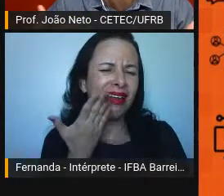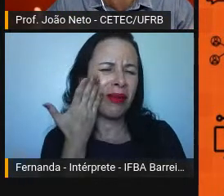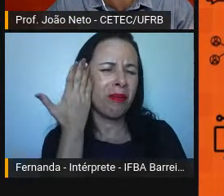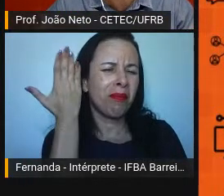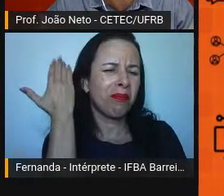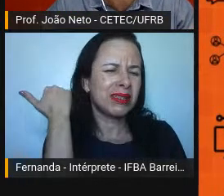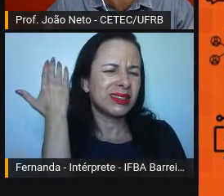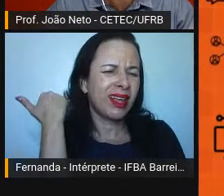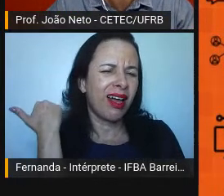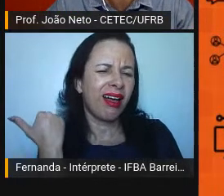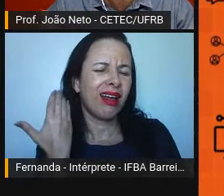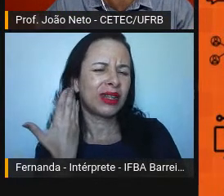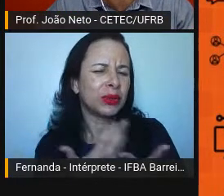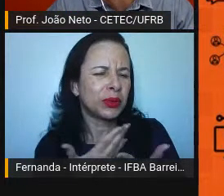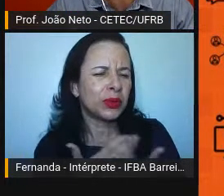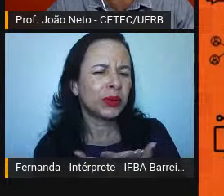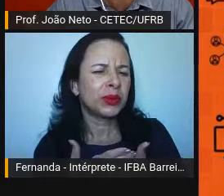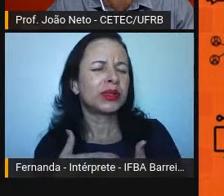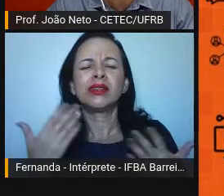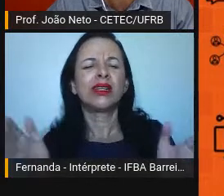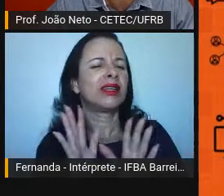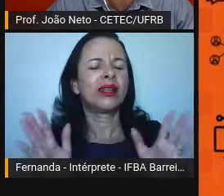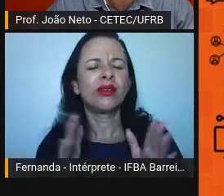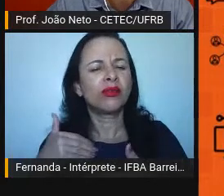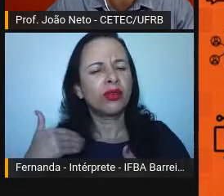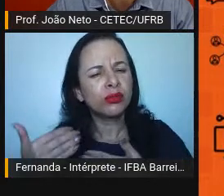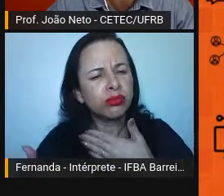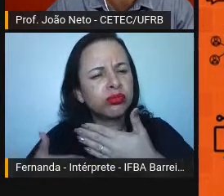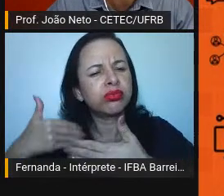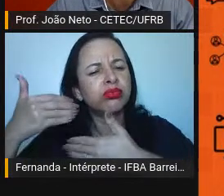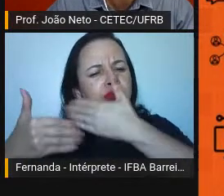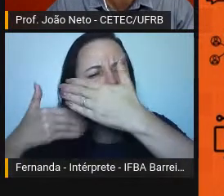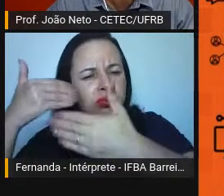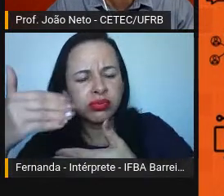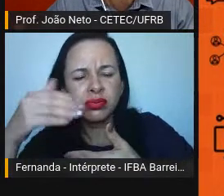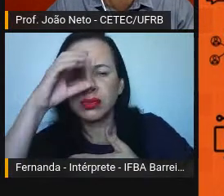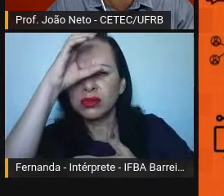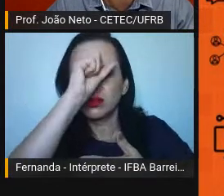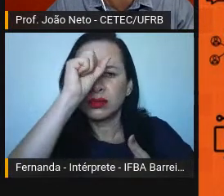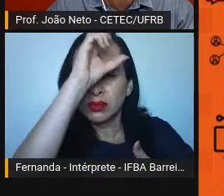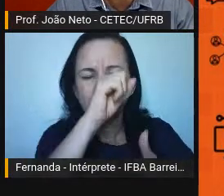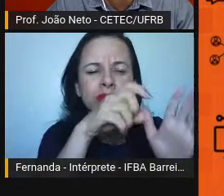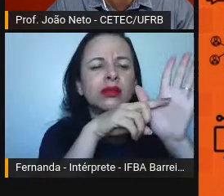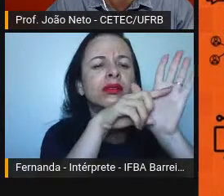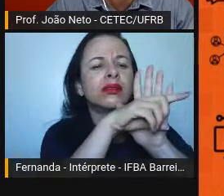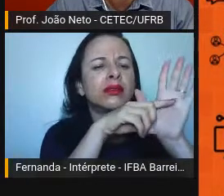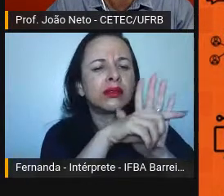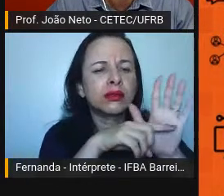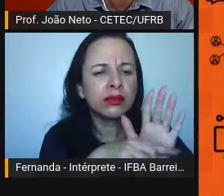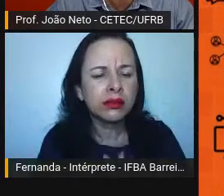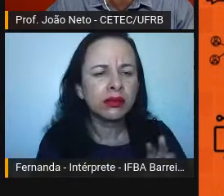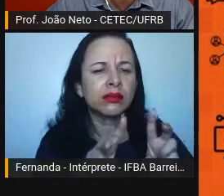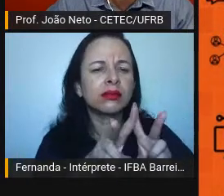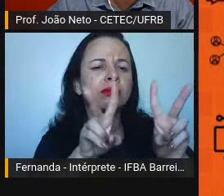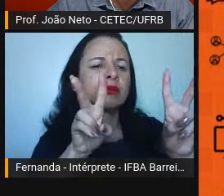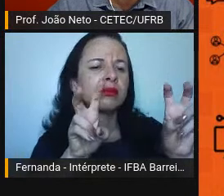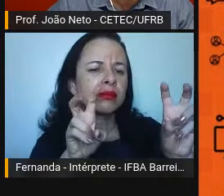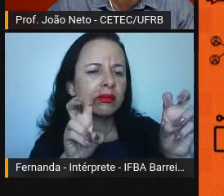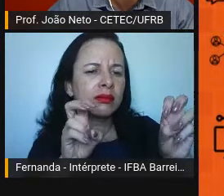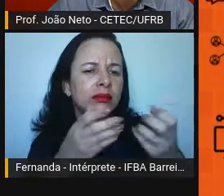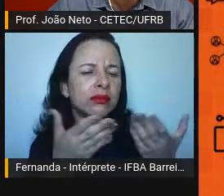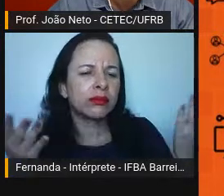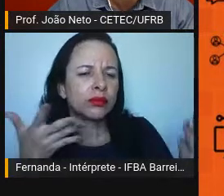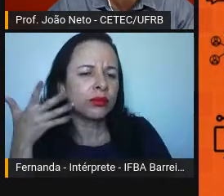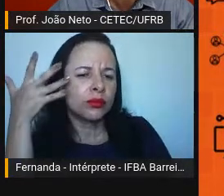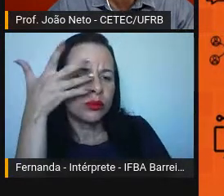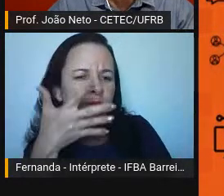que foi algo que eu adquirir com o tempo algumas pesquisas sugiram trago último tema principal desta